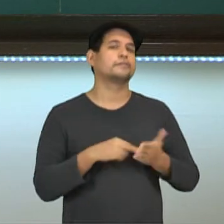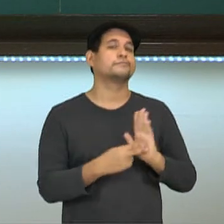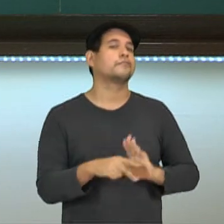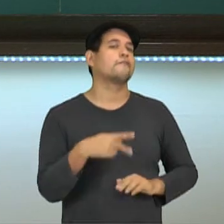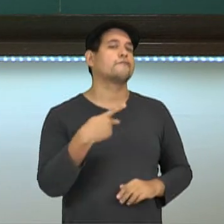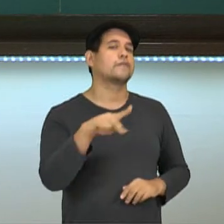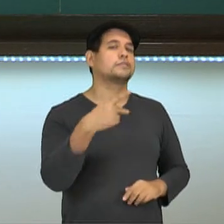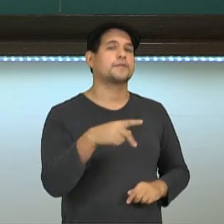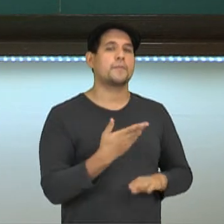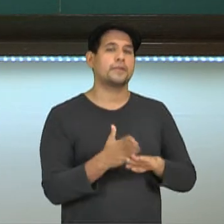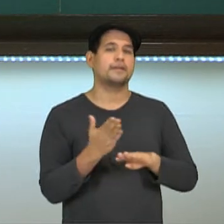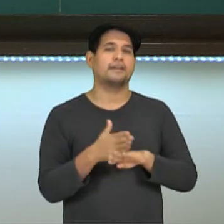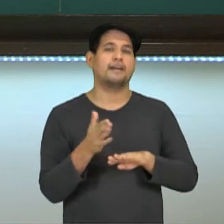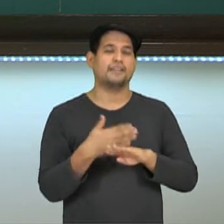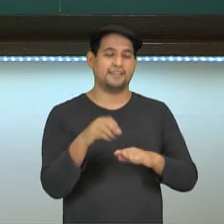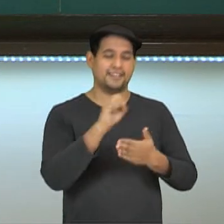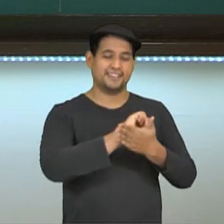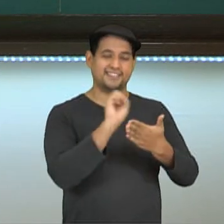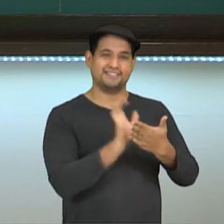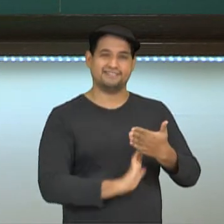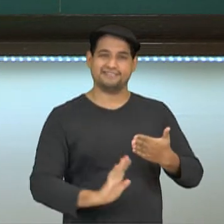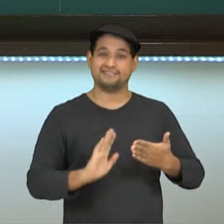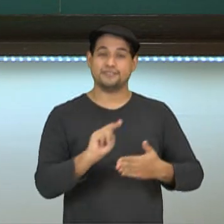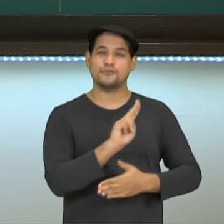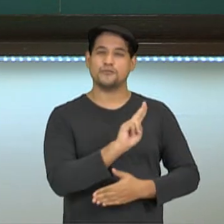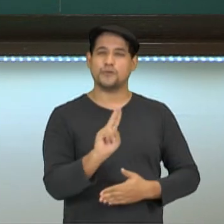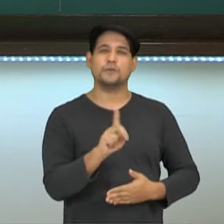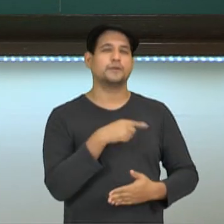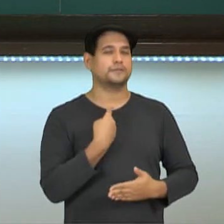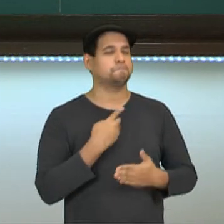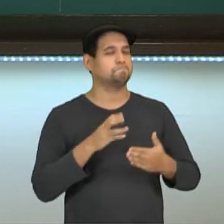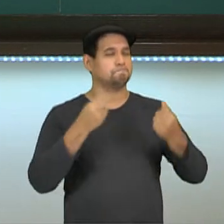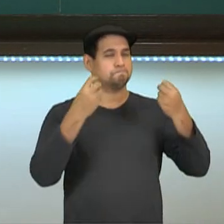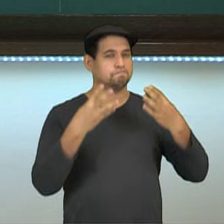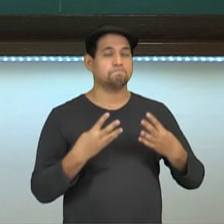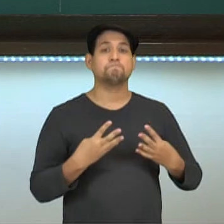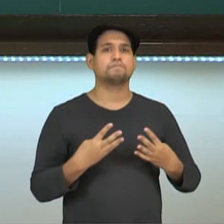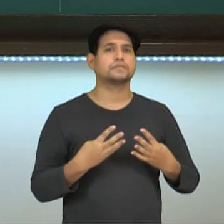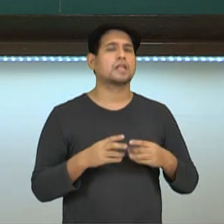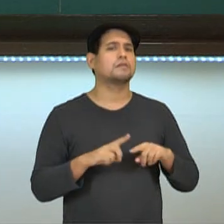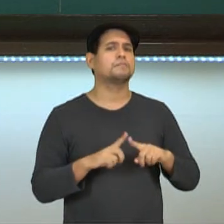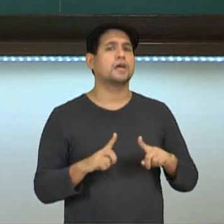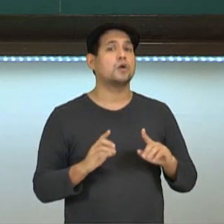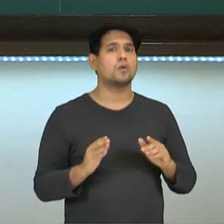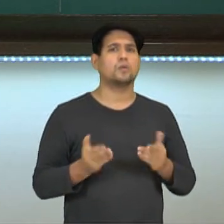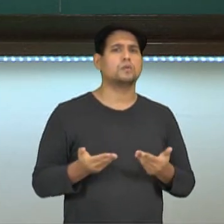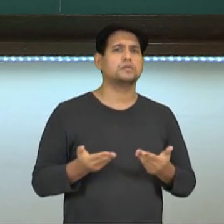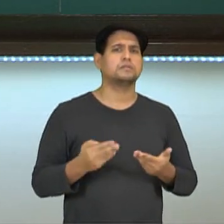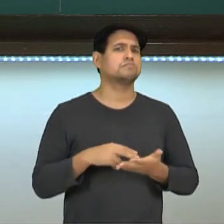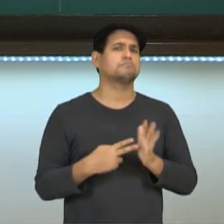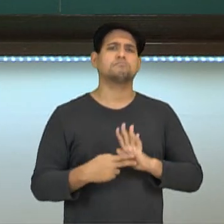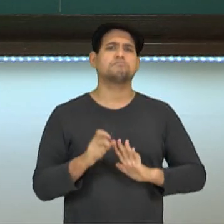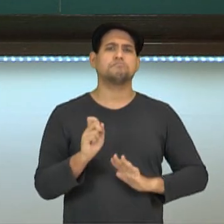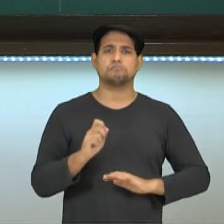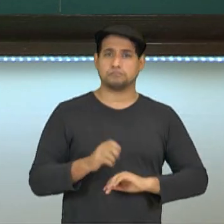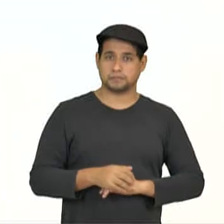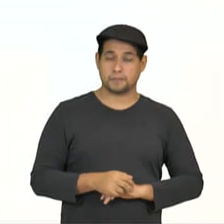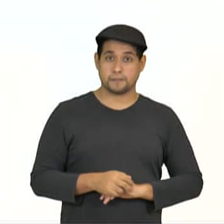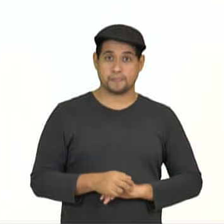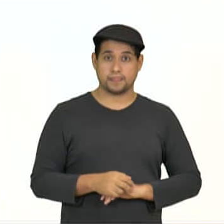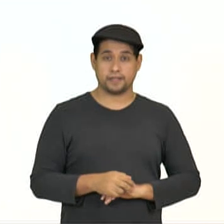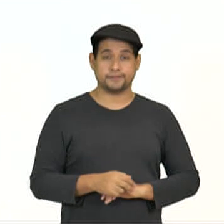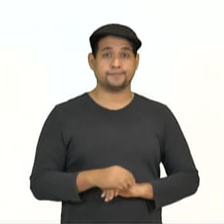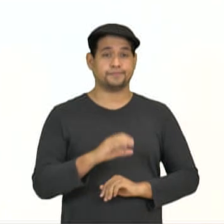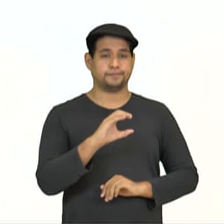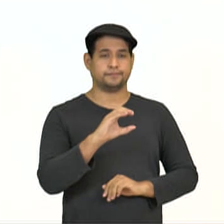seu momento de praticar essa nomenclatura que a gente acabou de ver. A questão de hoje é o seguinte, a